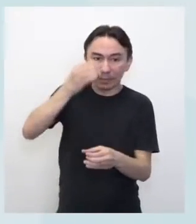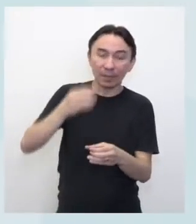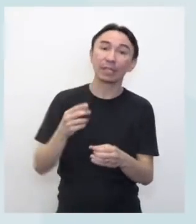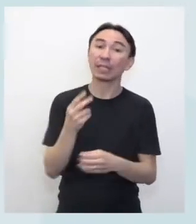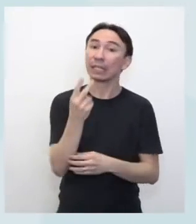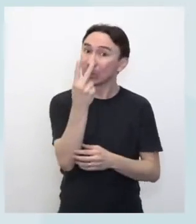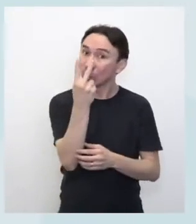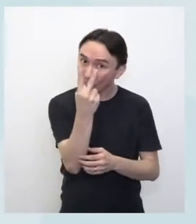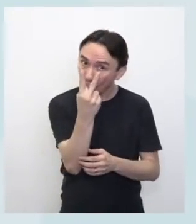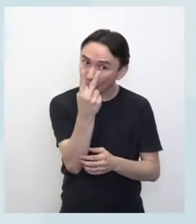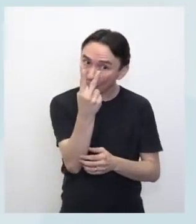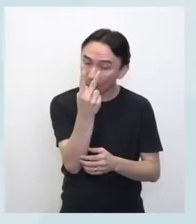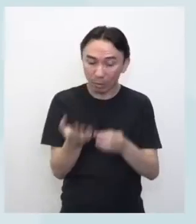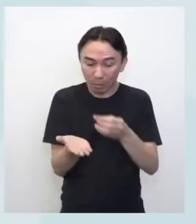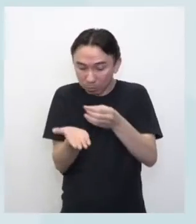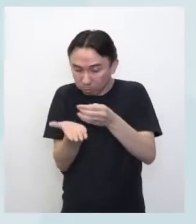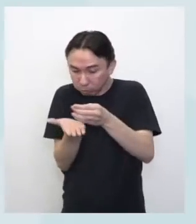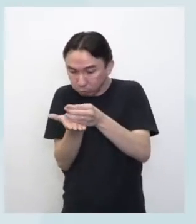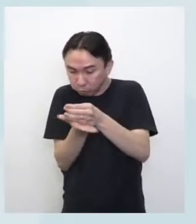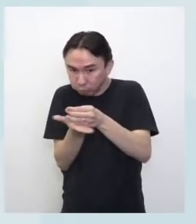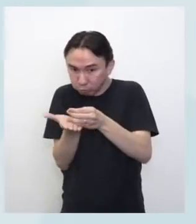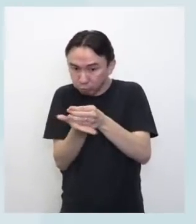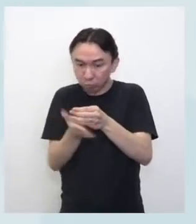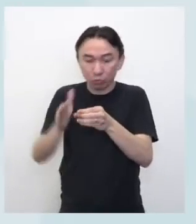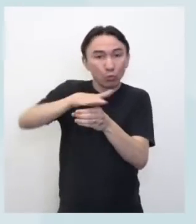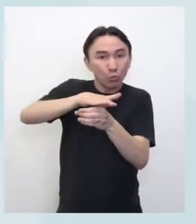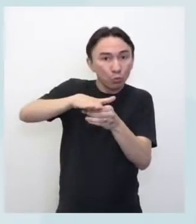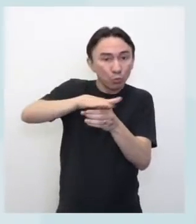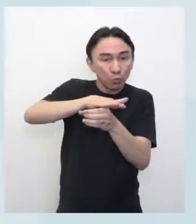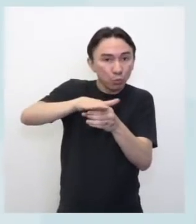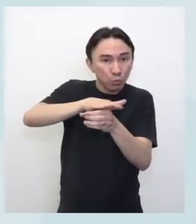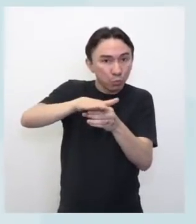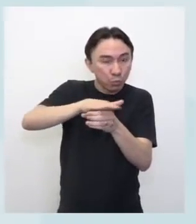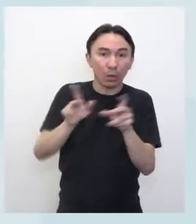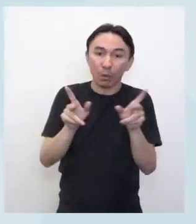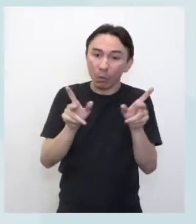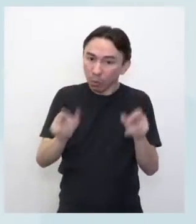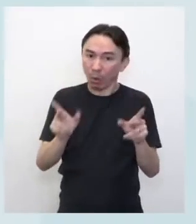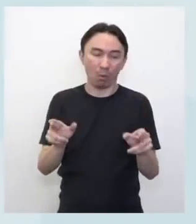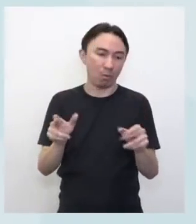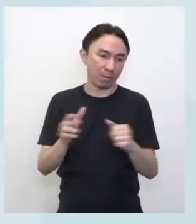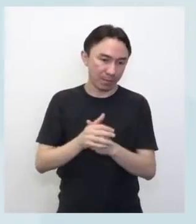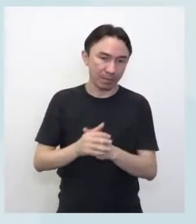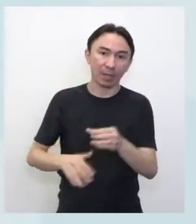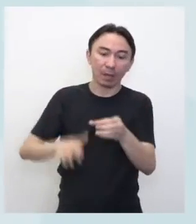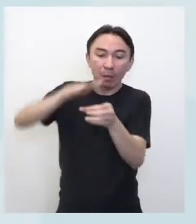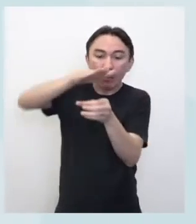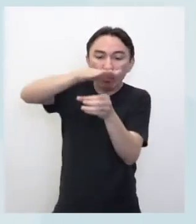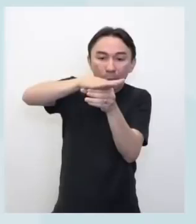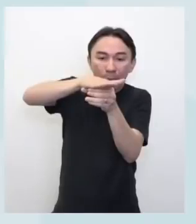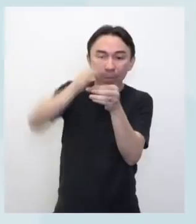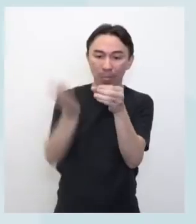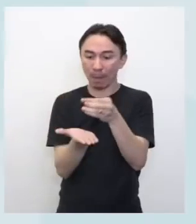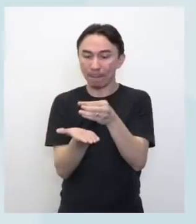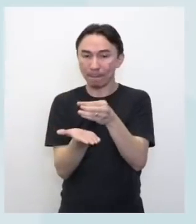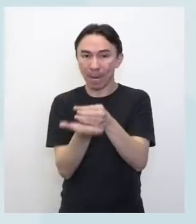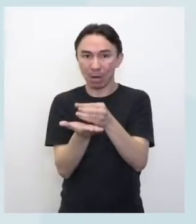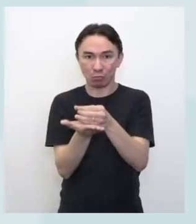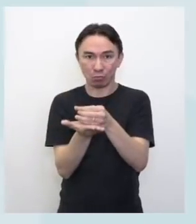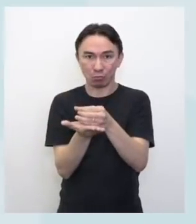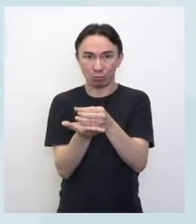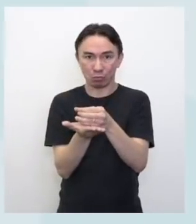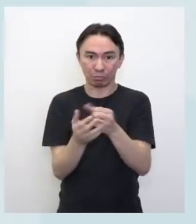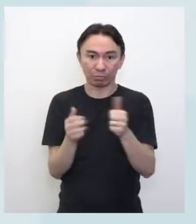bases circulares iguais, que é a de cima e a de baixo, e a